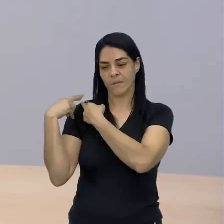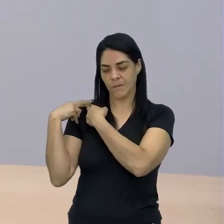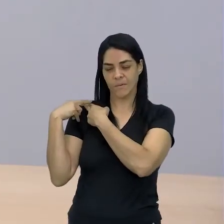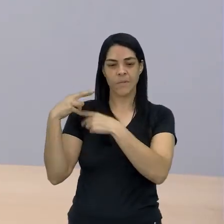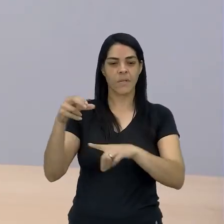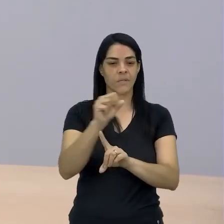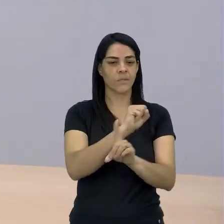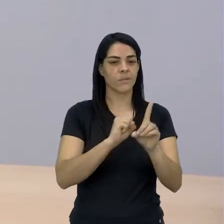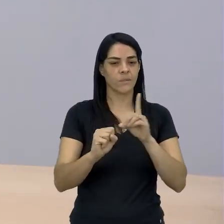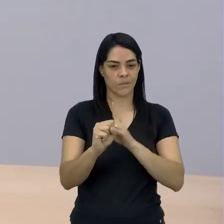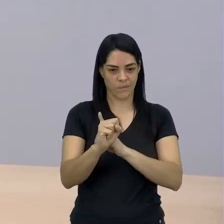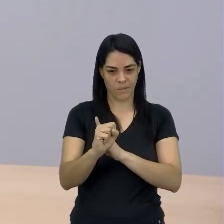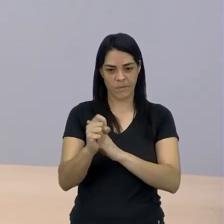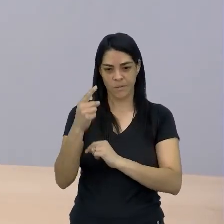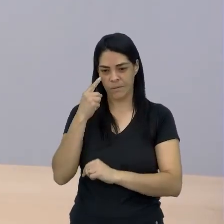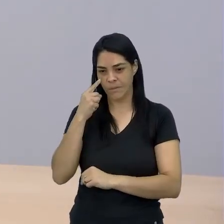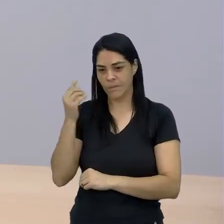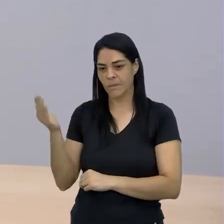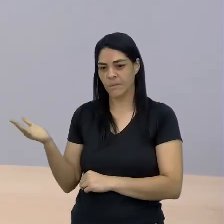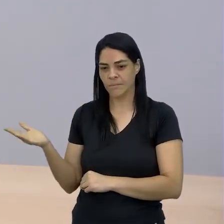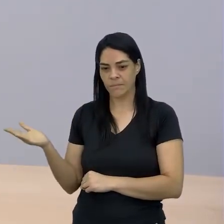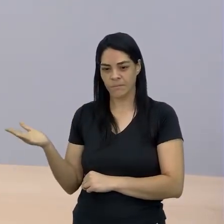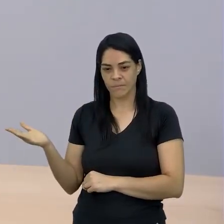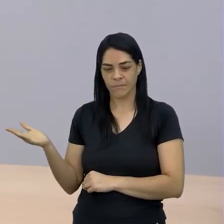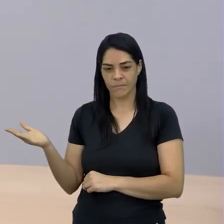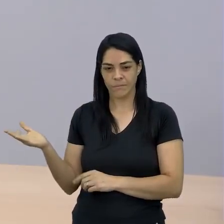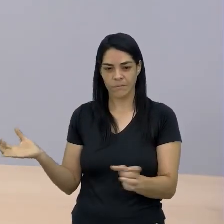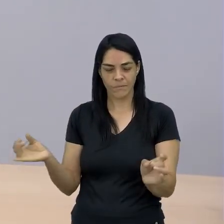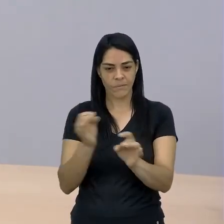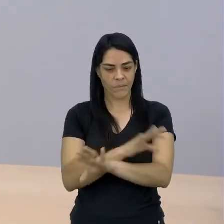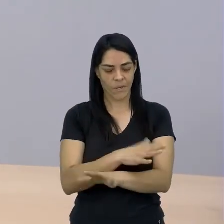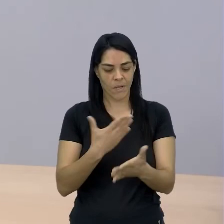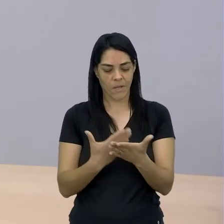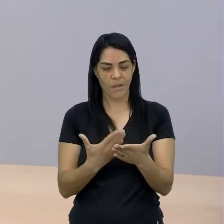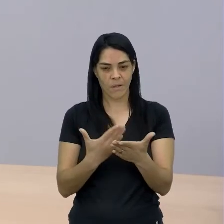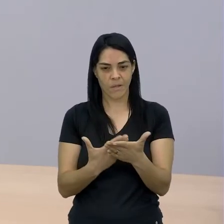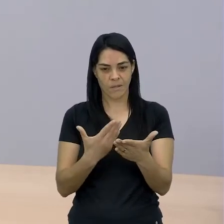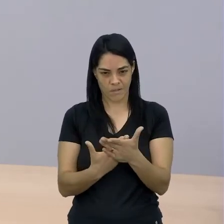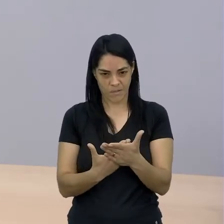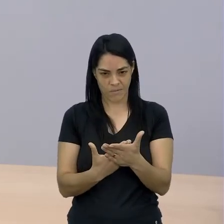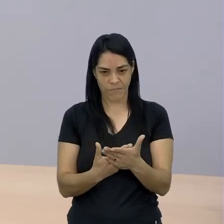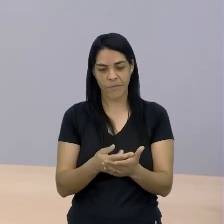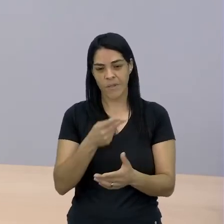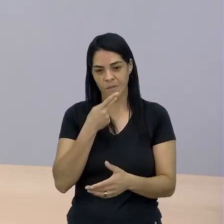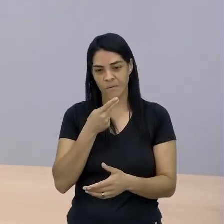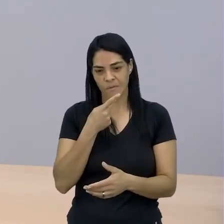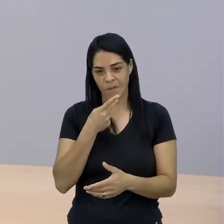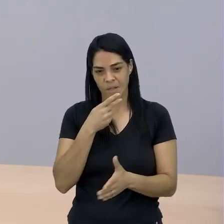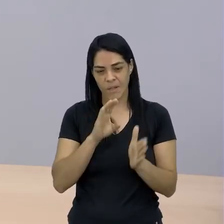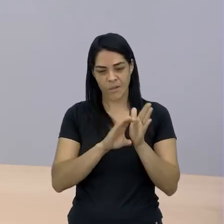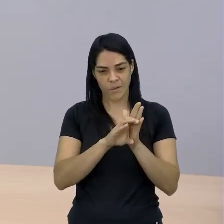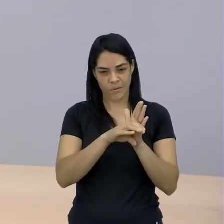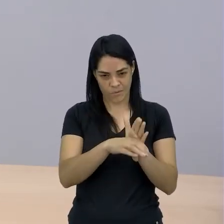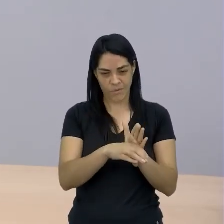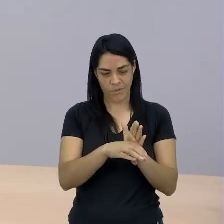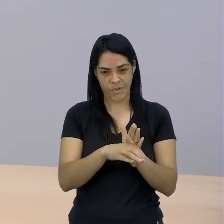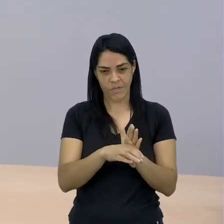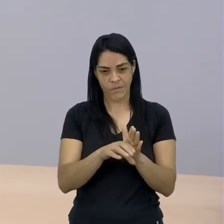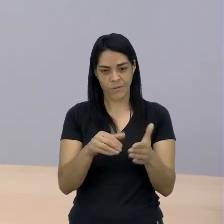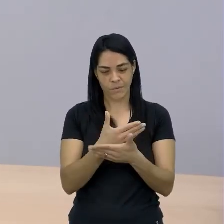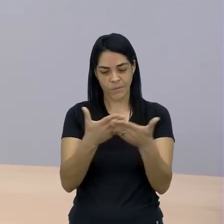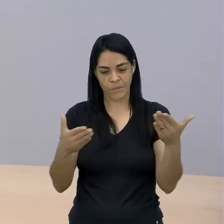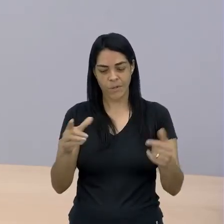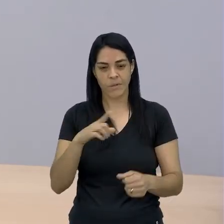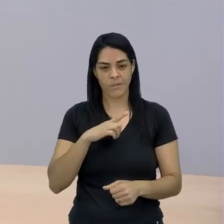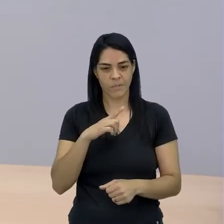social. Olhem aqui, vamos terminar a aula falando sobre o conceito mais clássico que nós temos